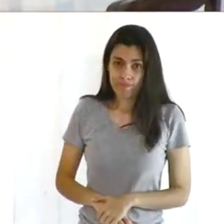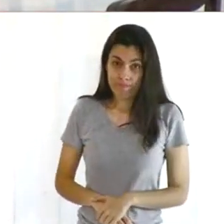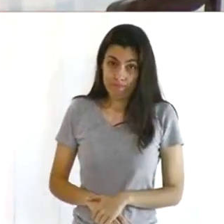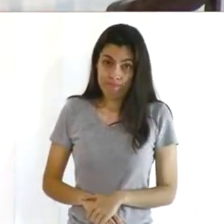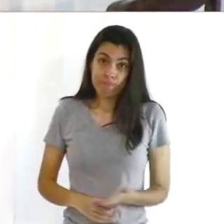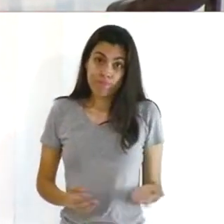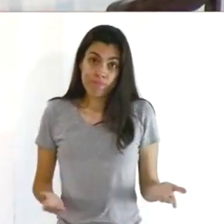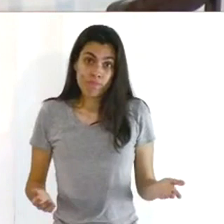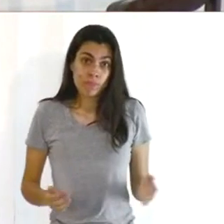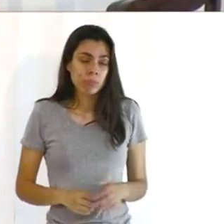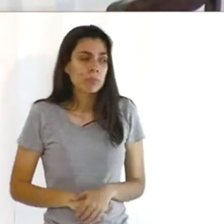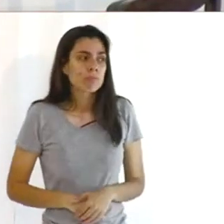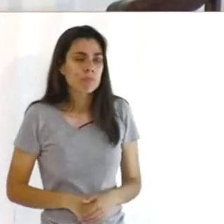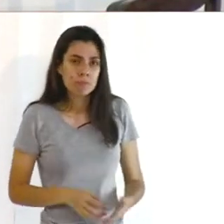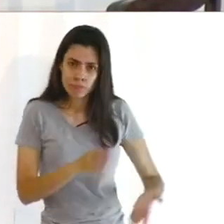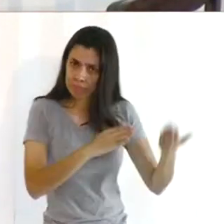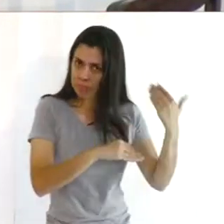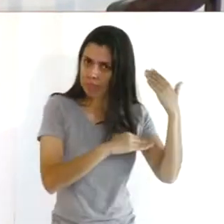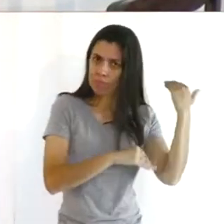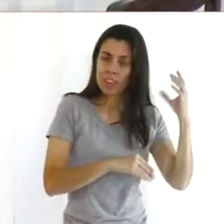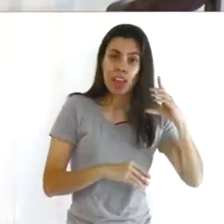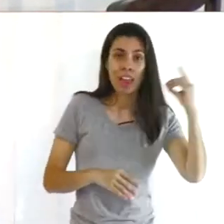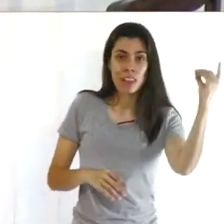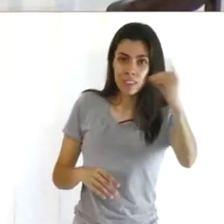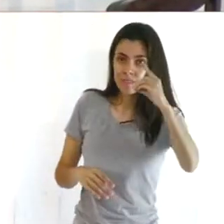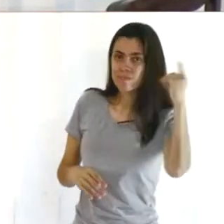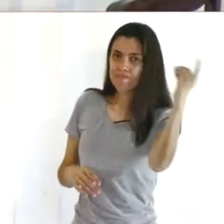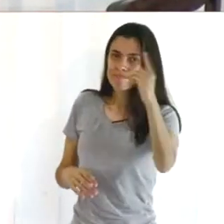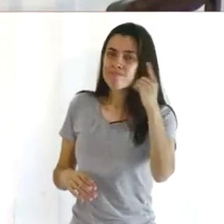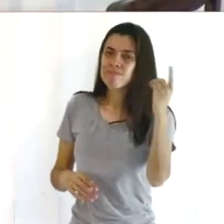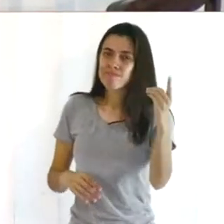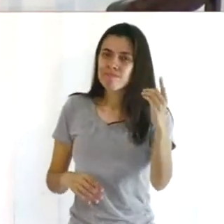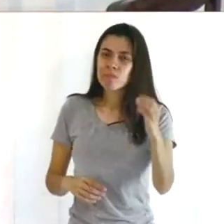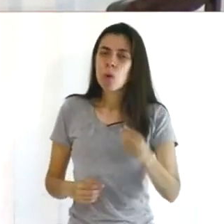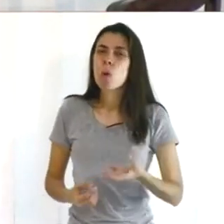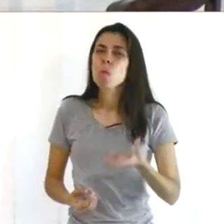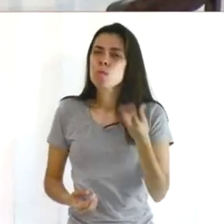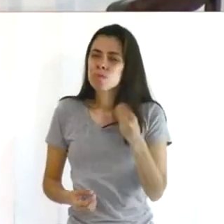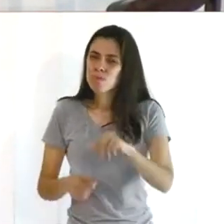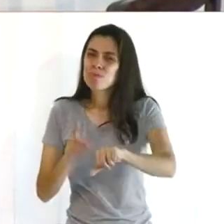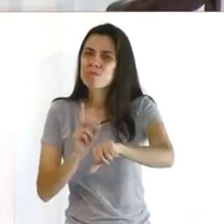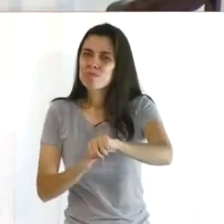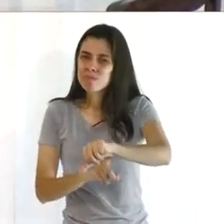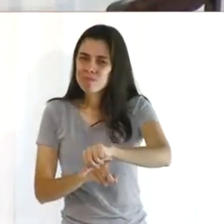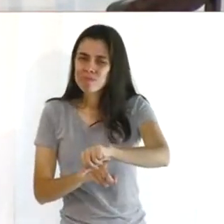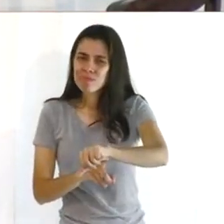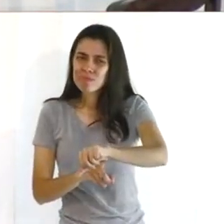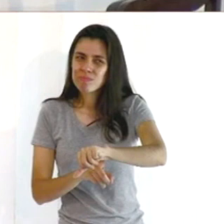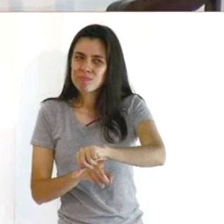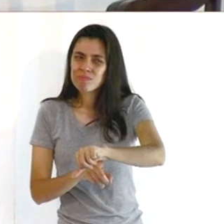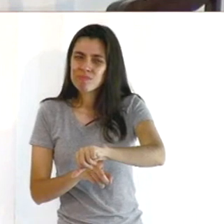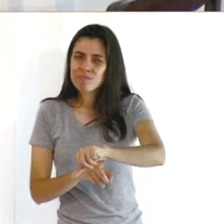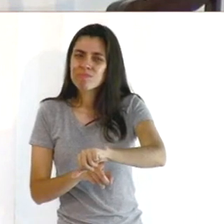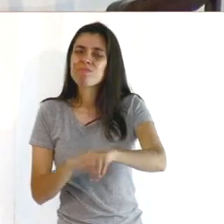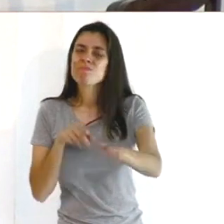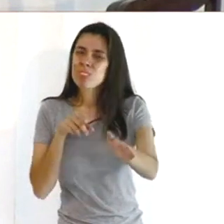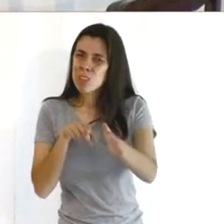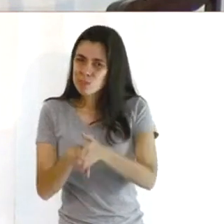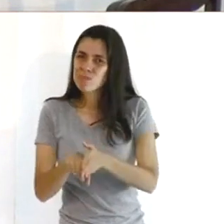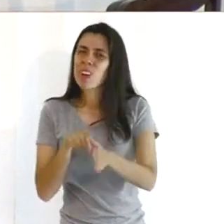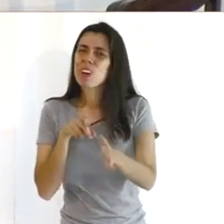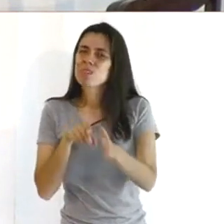homem segundo o coração de Deus, ele também teve muitos momentos na sua vida, como está registrado aqui neste salmo que acabamos de